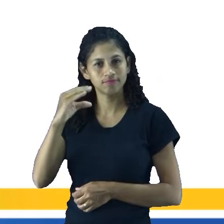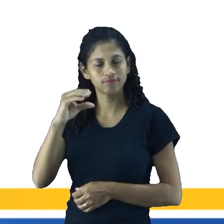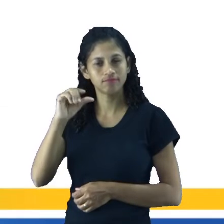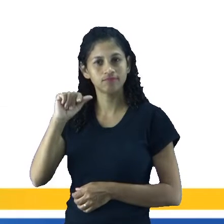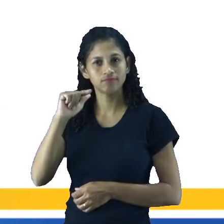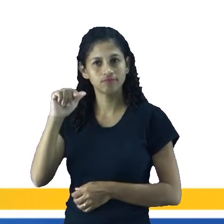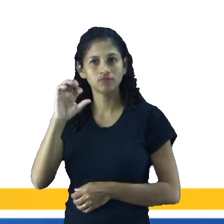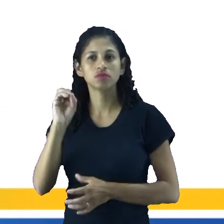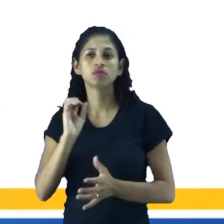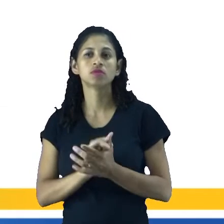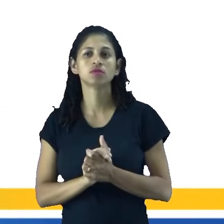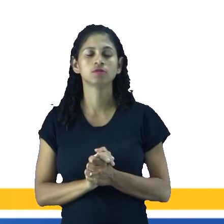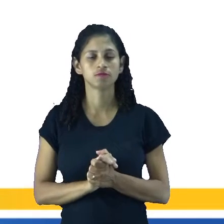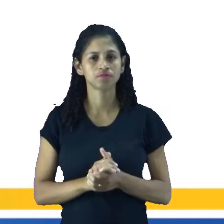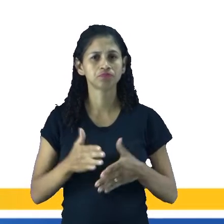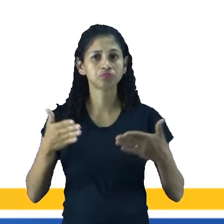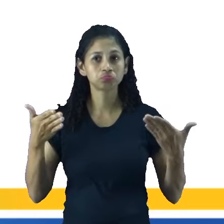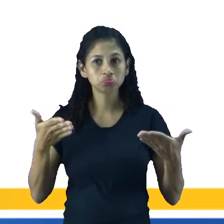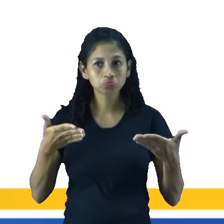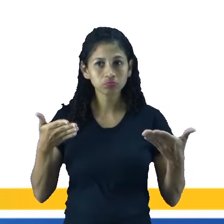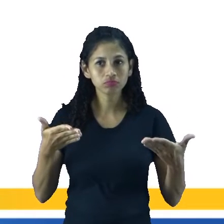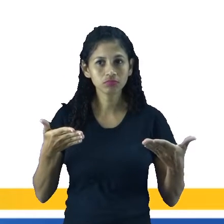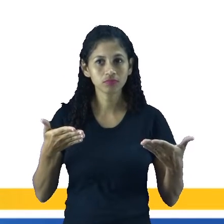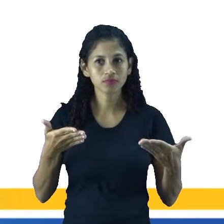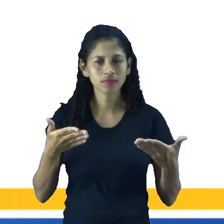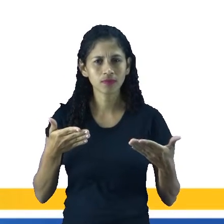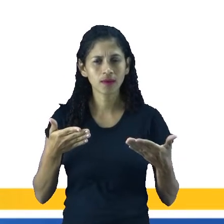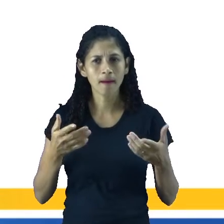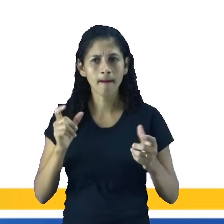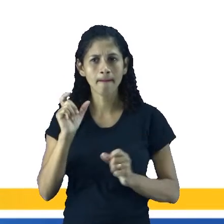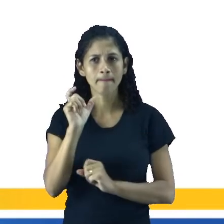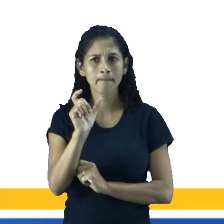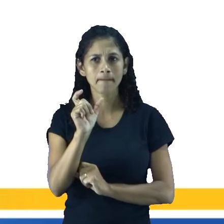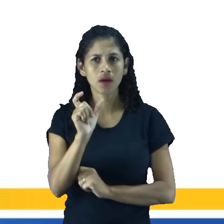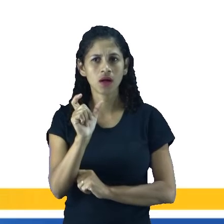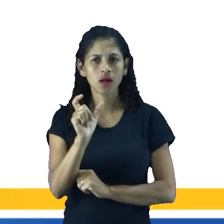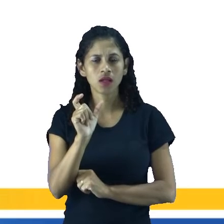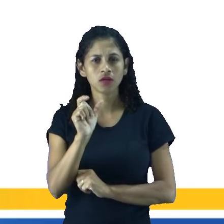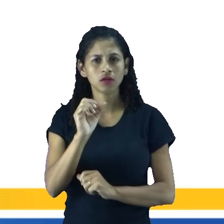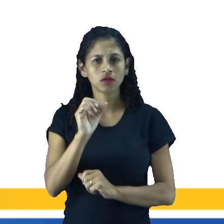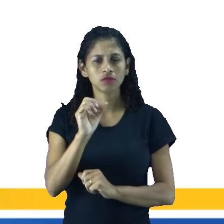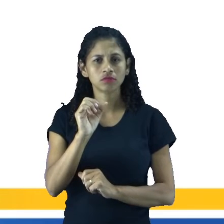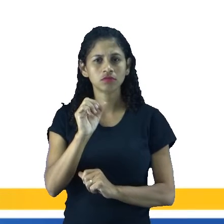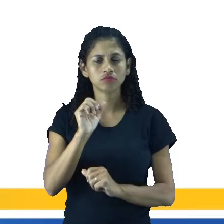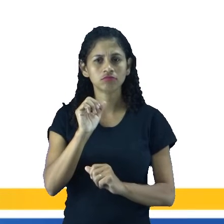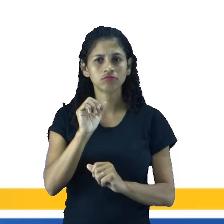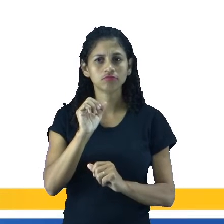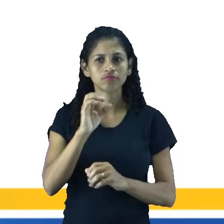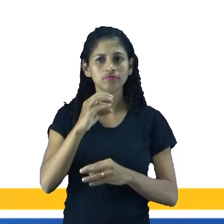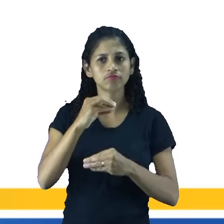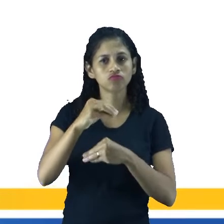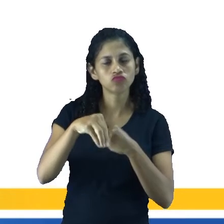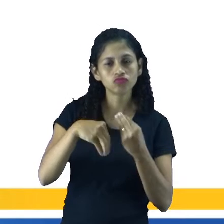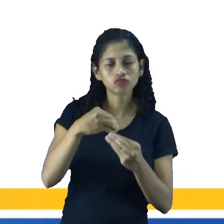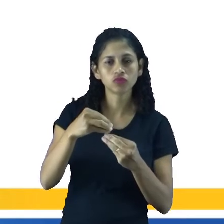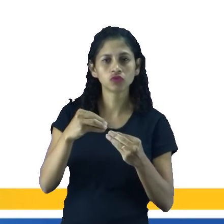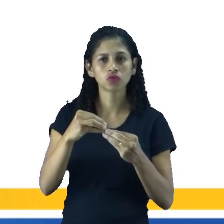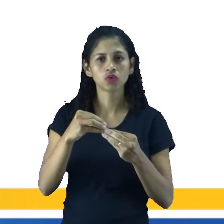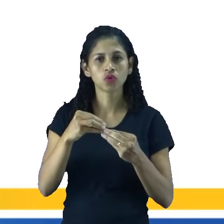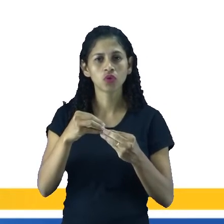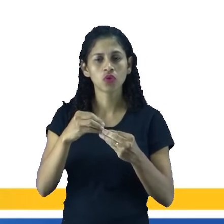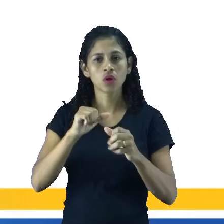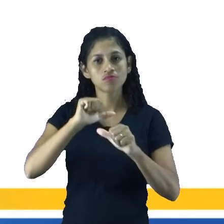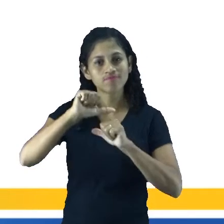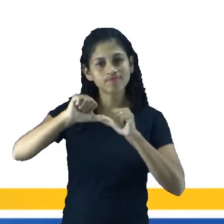deles. Aqui mais uma vez aparece para vocês uma palavra que está envolvida com uma mudança de estado físico. E